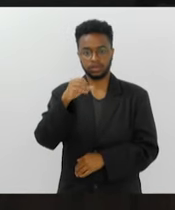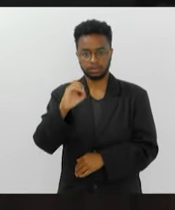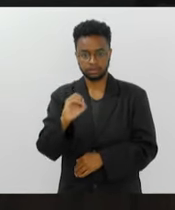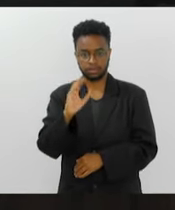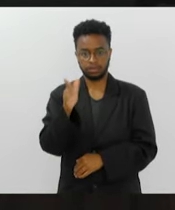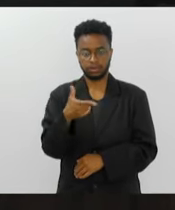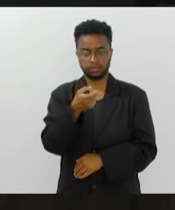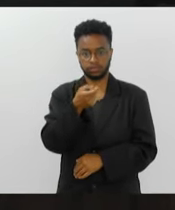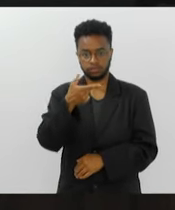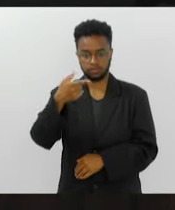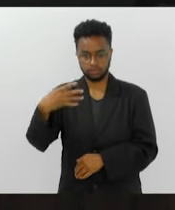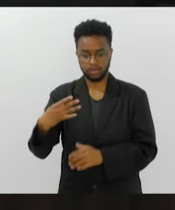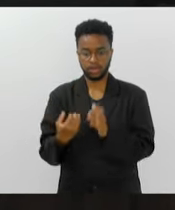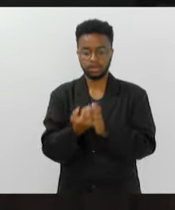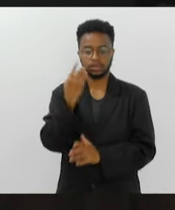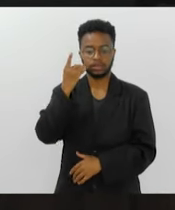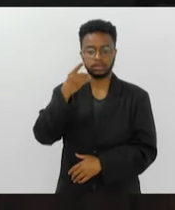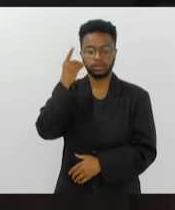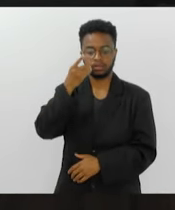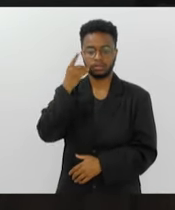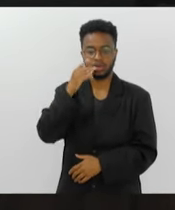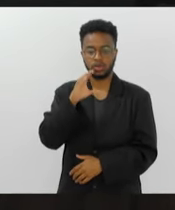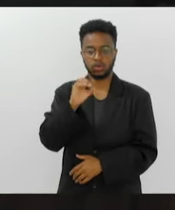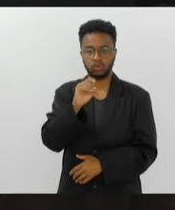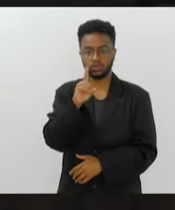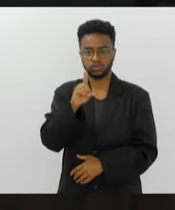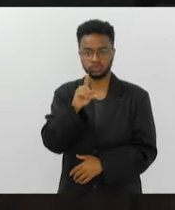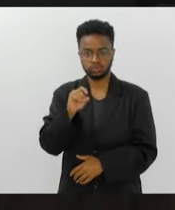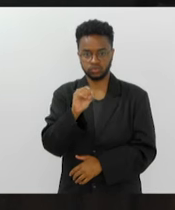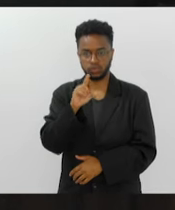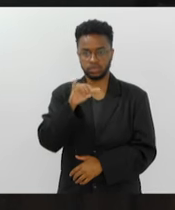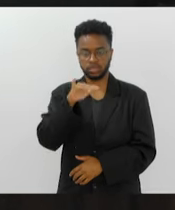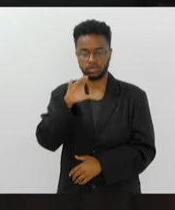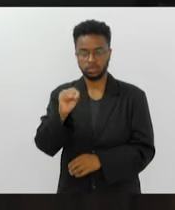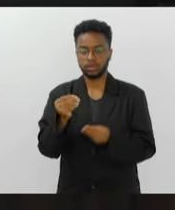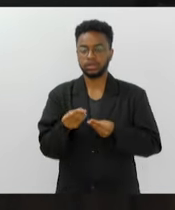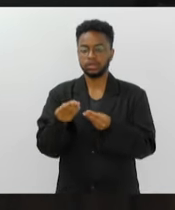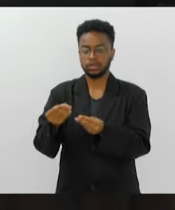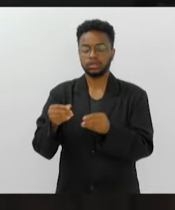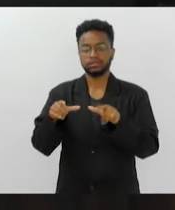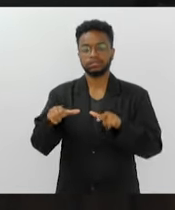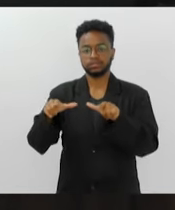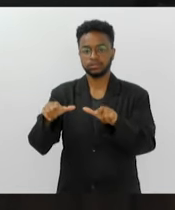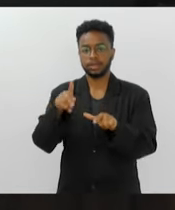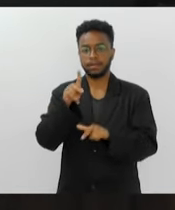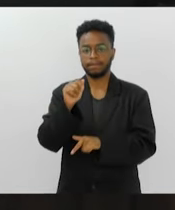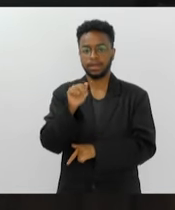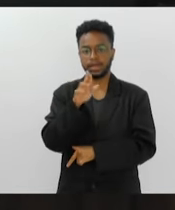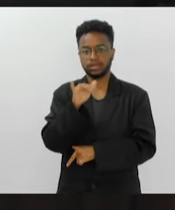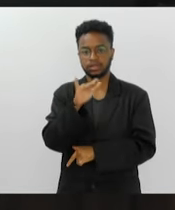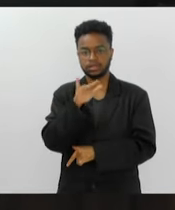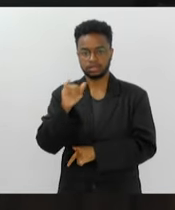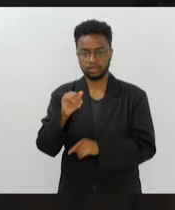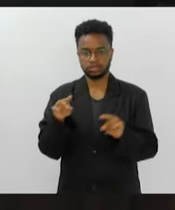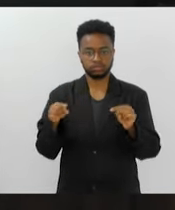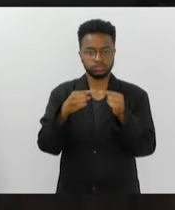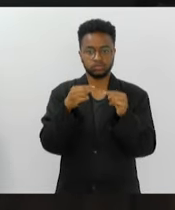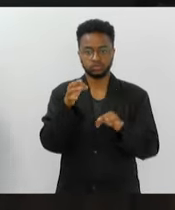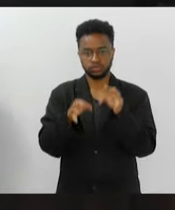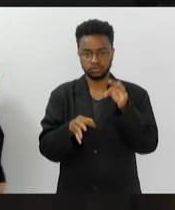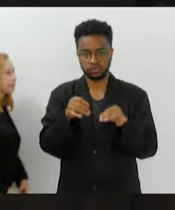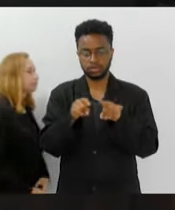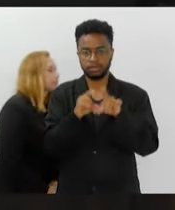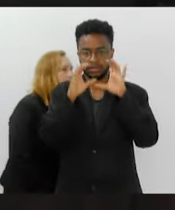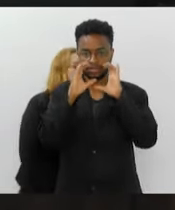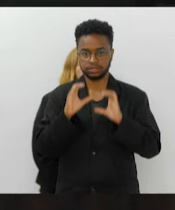2024 de autoria do deputado Vinícius cone diploma Ju de justia e